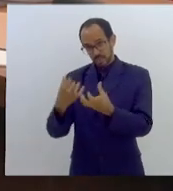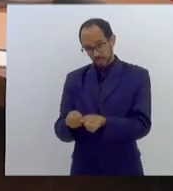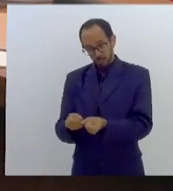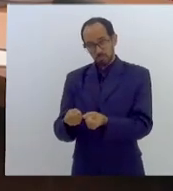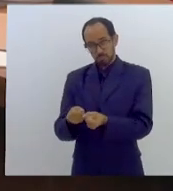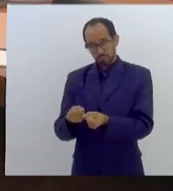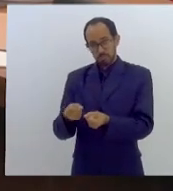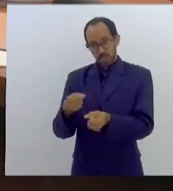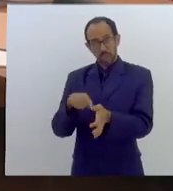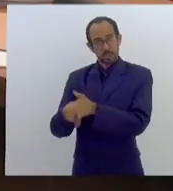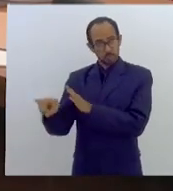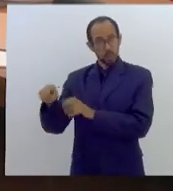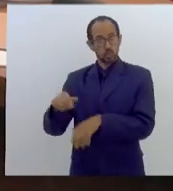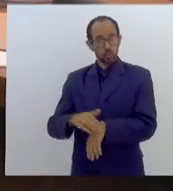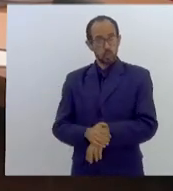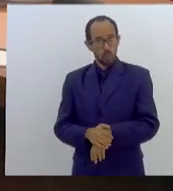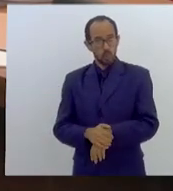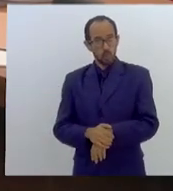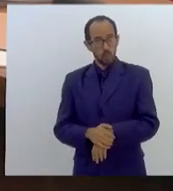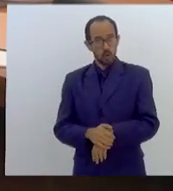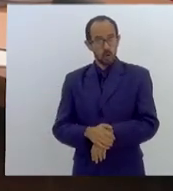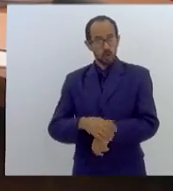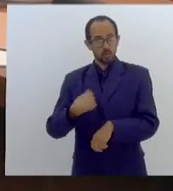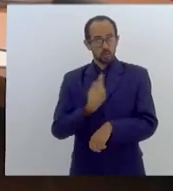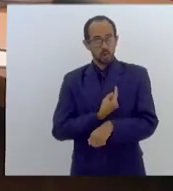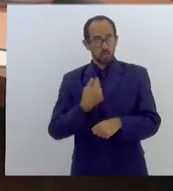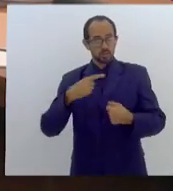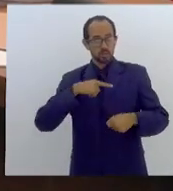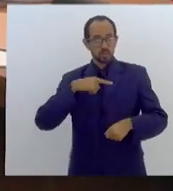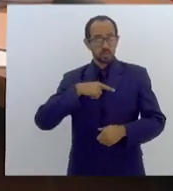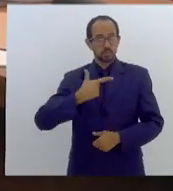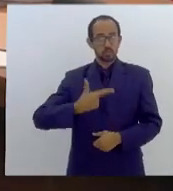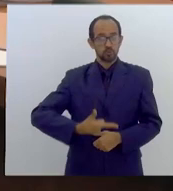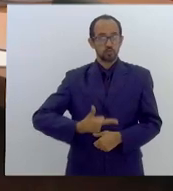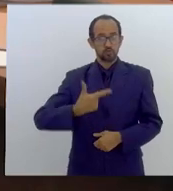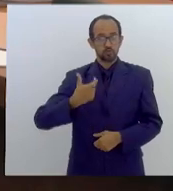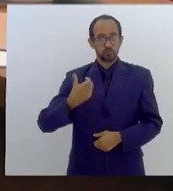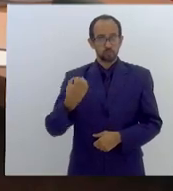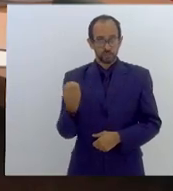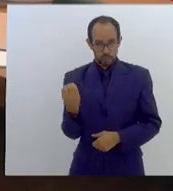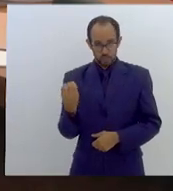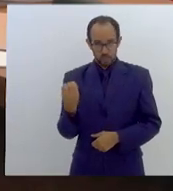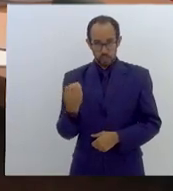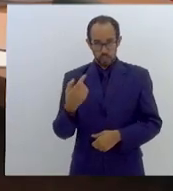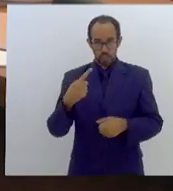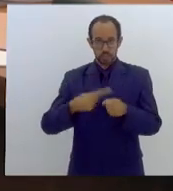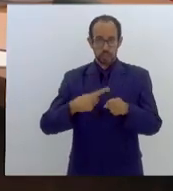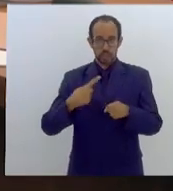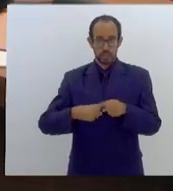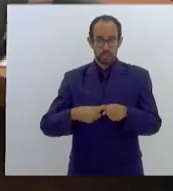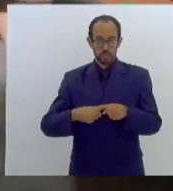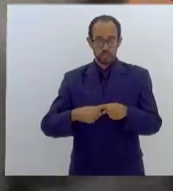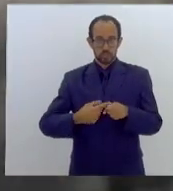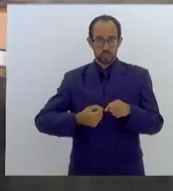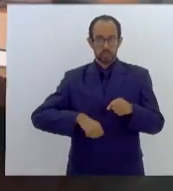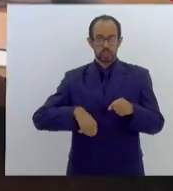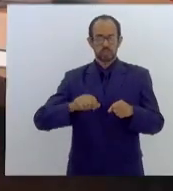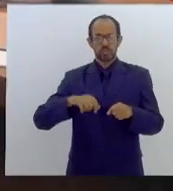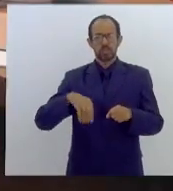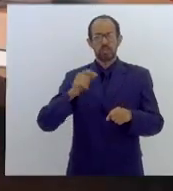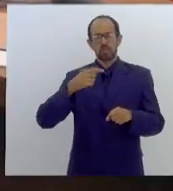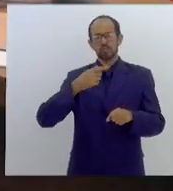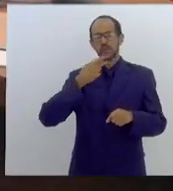A questão é que nós temos 20 cidades. Vou dar exemplo, tem uma lista de 5, 6